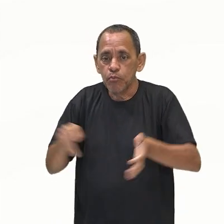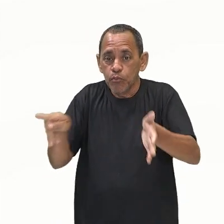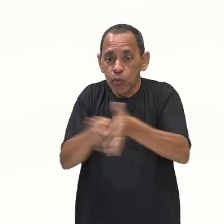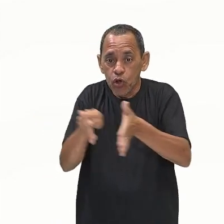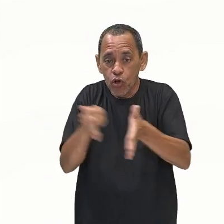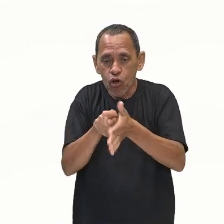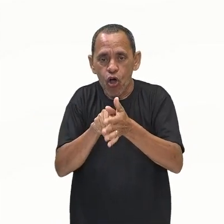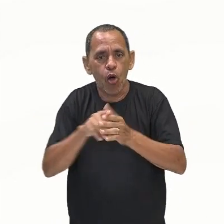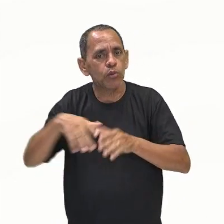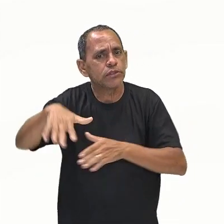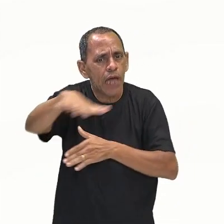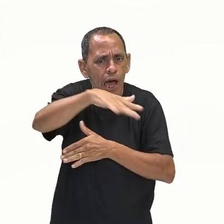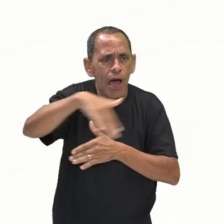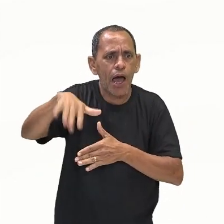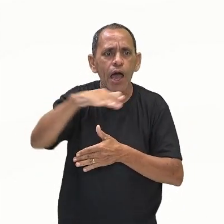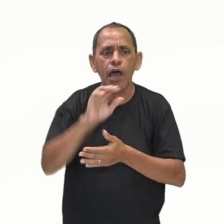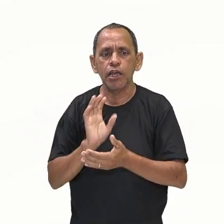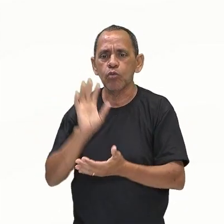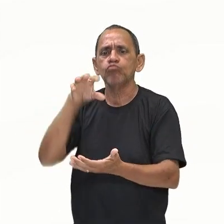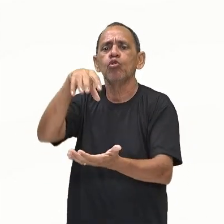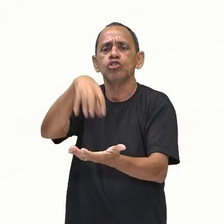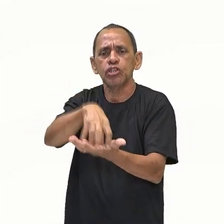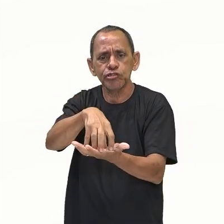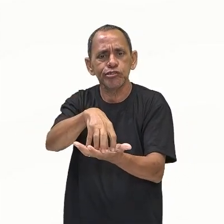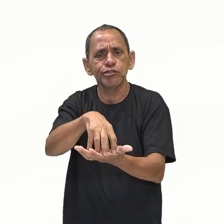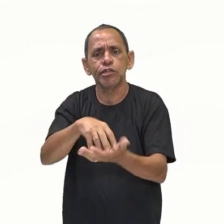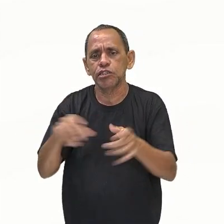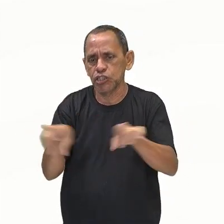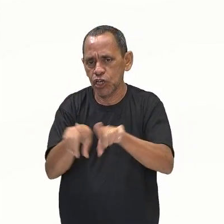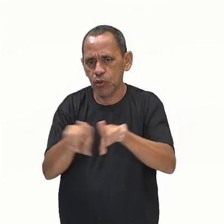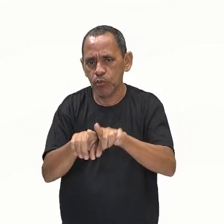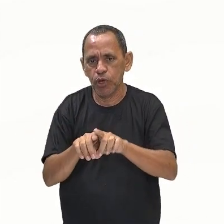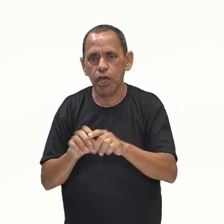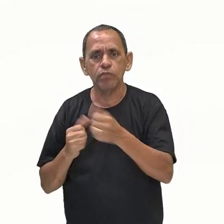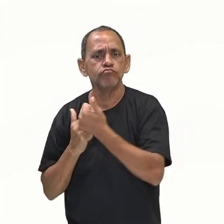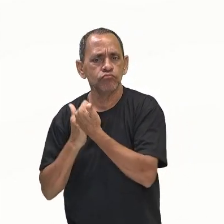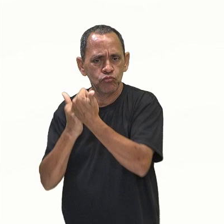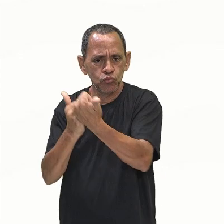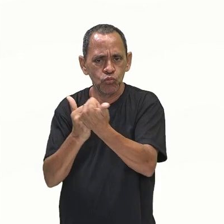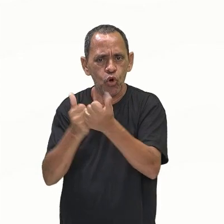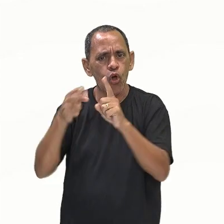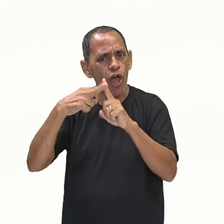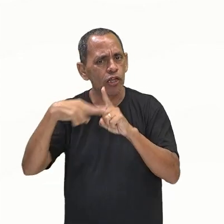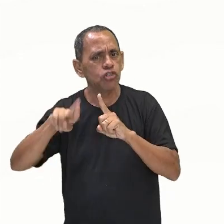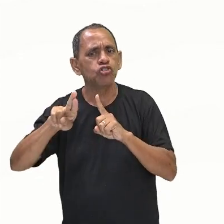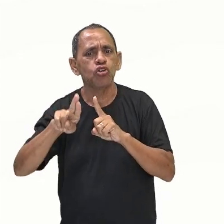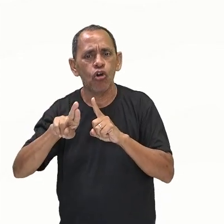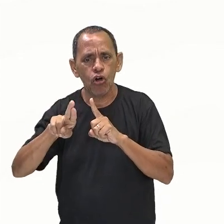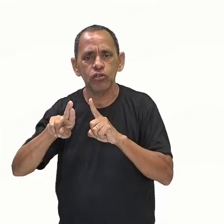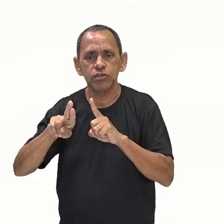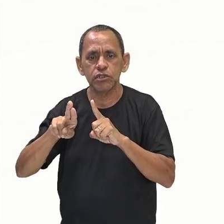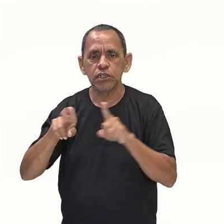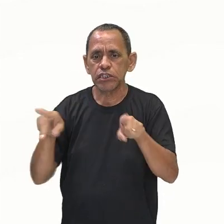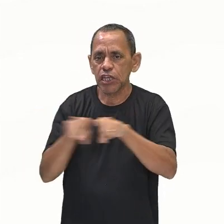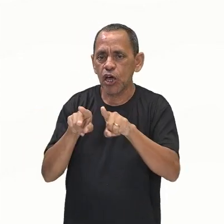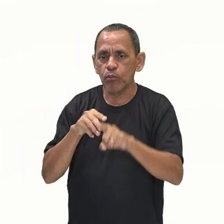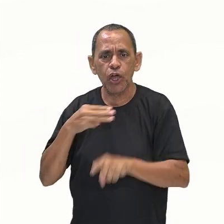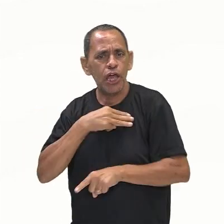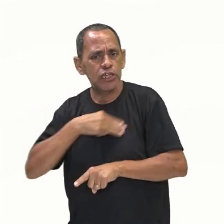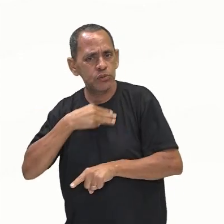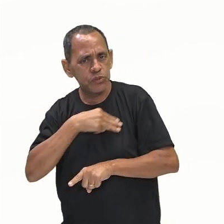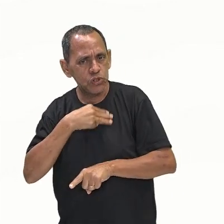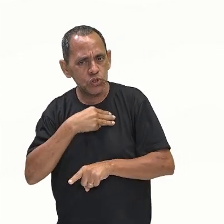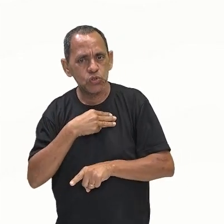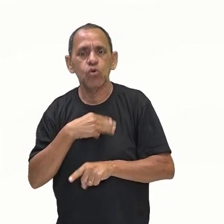da Amazônia. Prestavam como se fossem bases de apoio a religiosos, às missões promovidas por estes colonos na busca